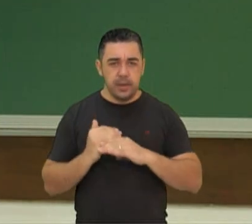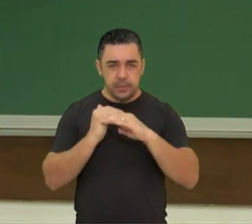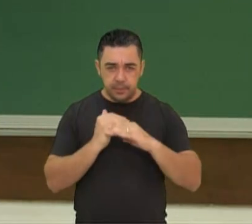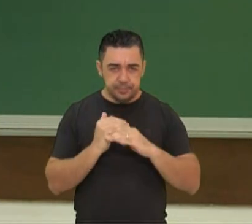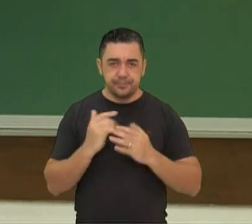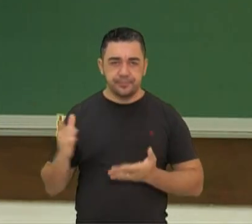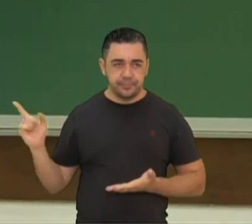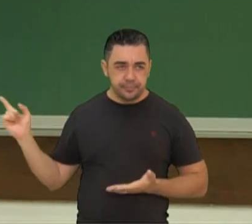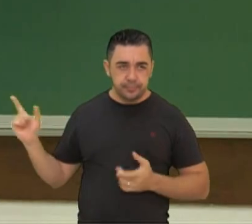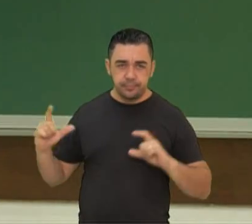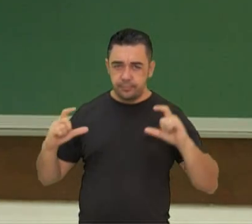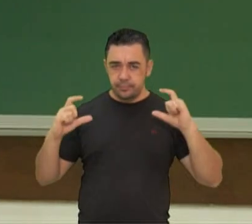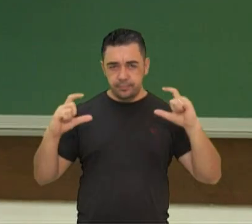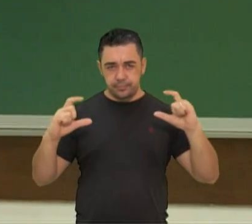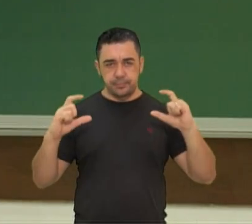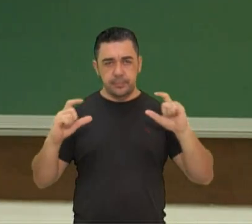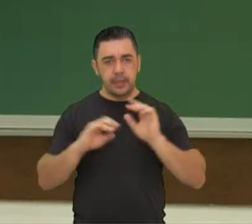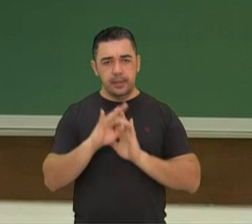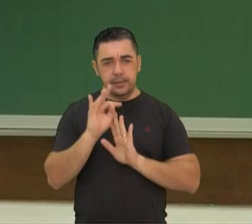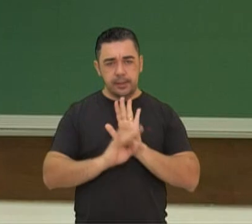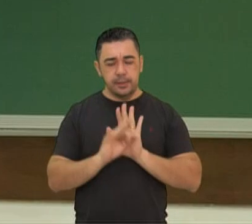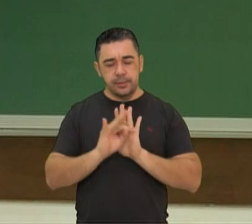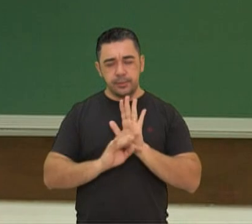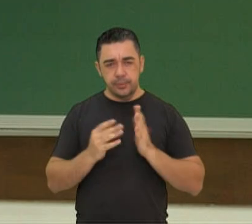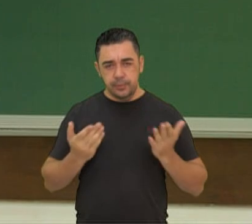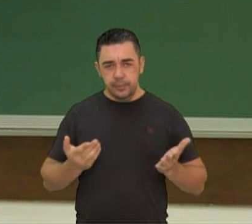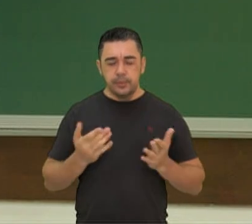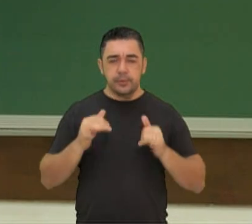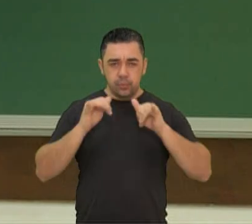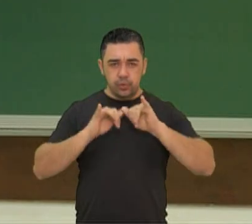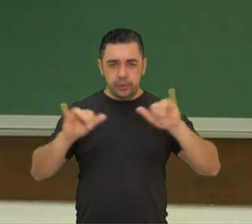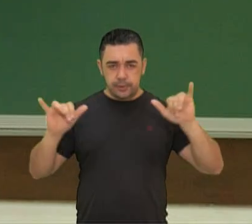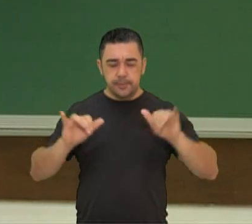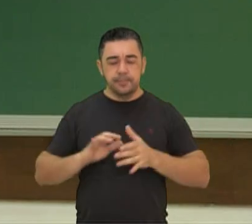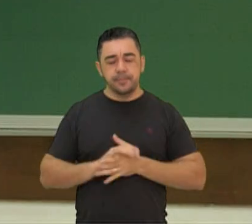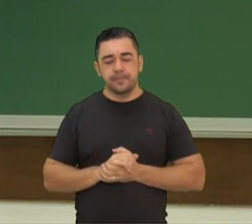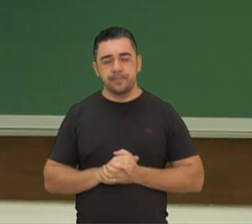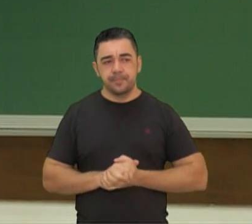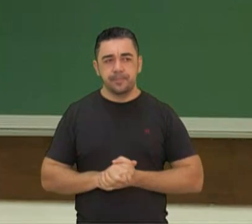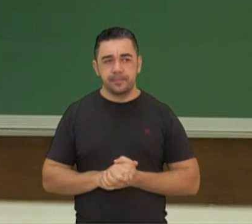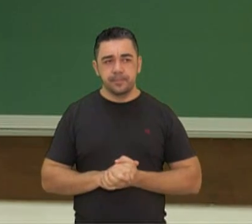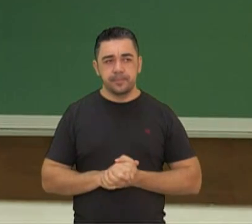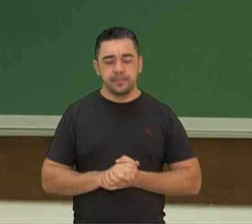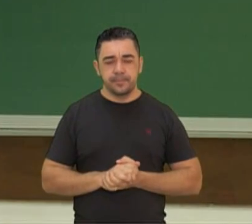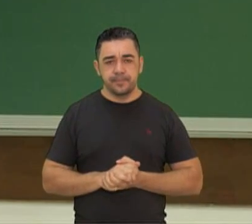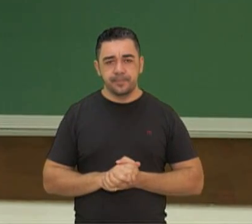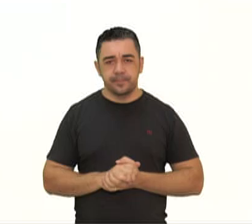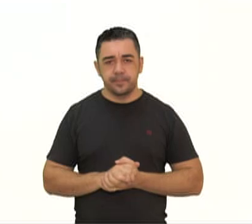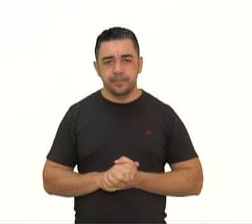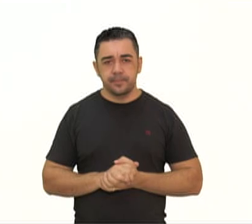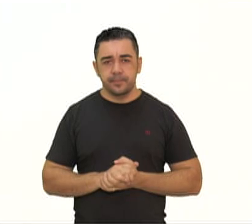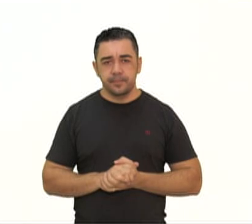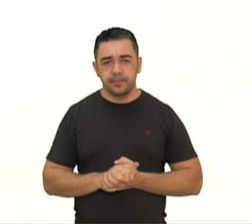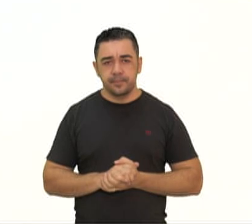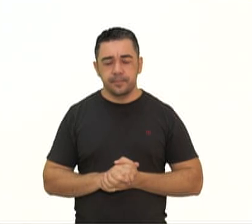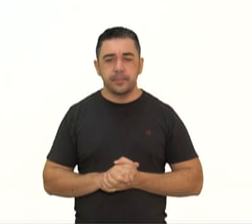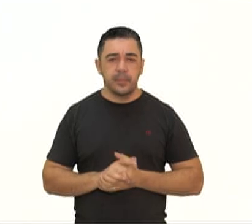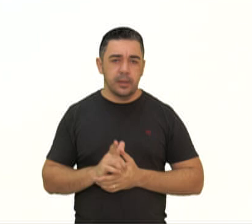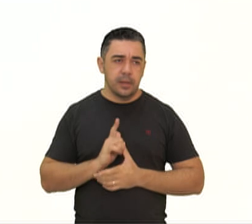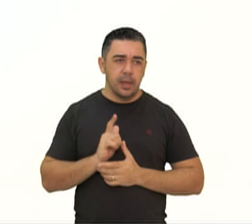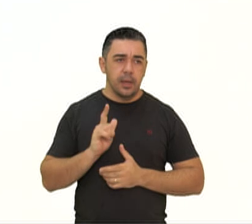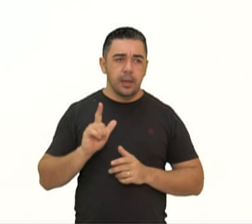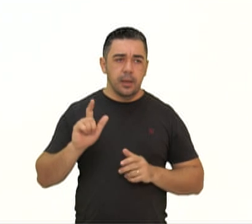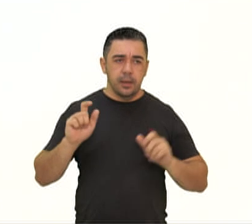aqui um fragmento da nossa notícia, do nosso texto, e diz assim: leia o trecho. A